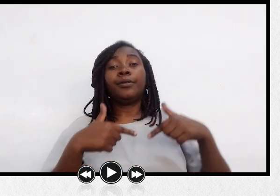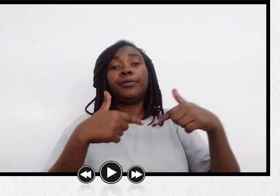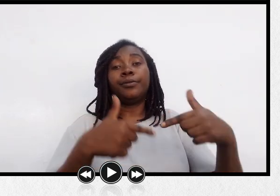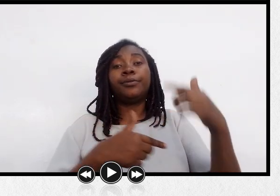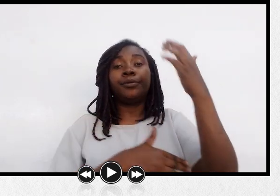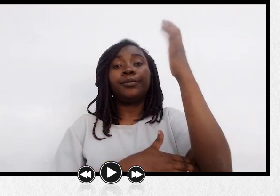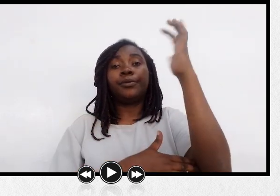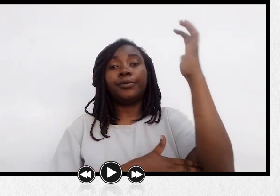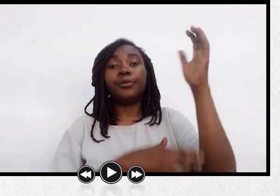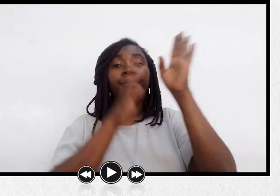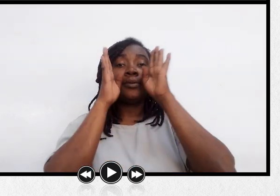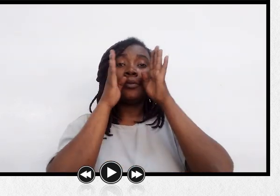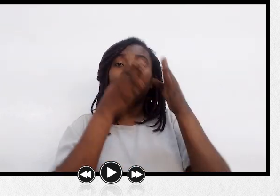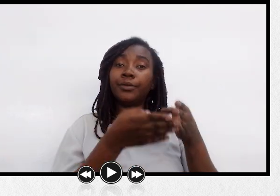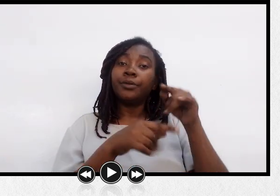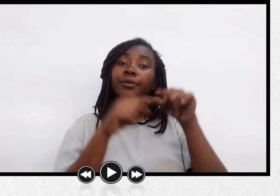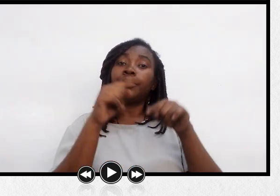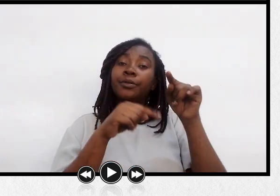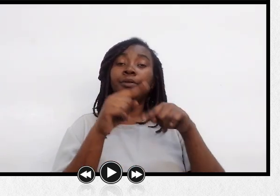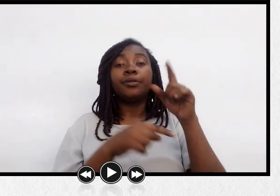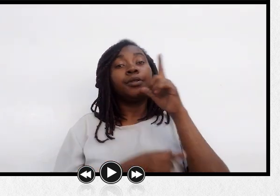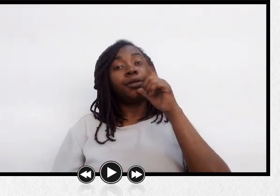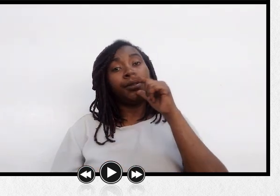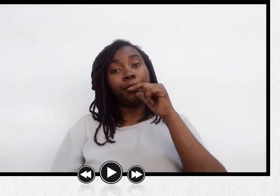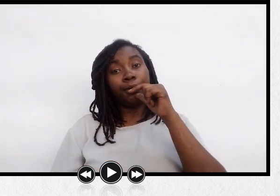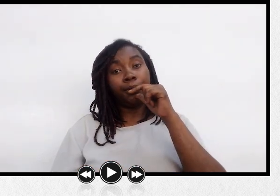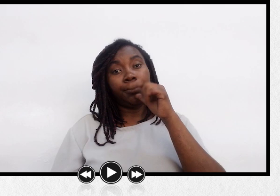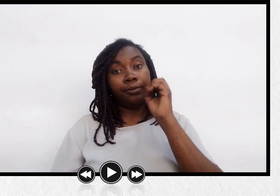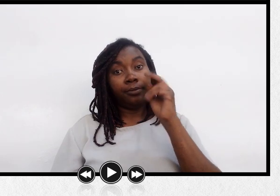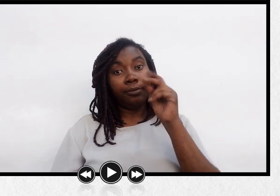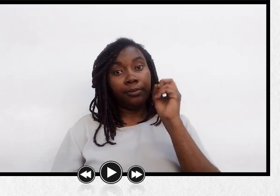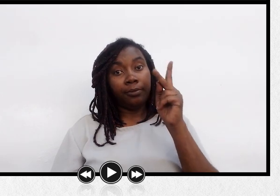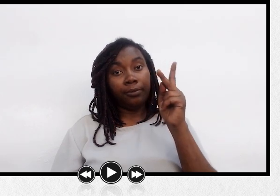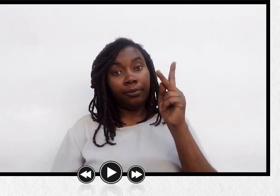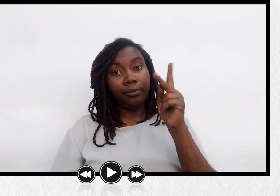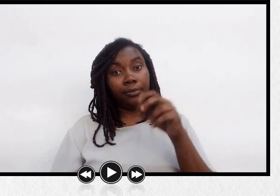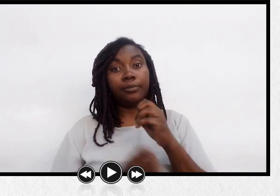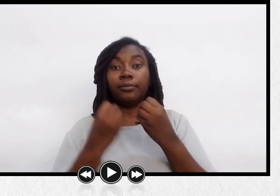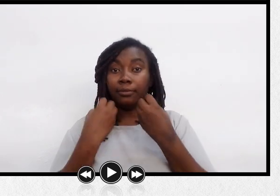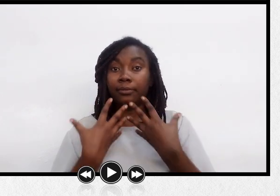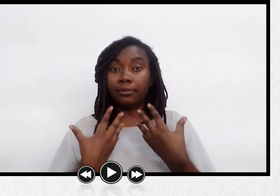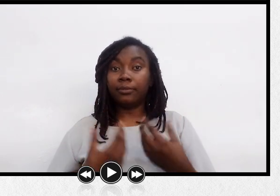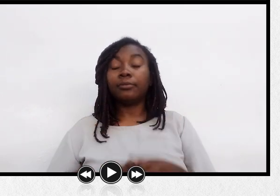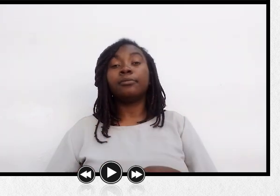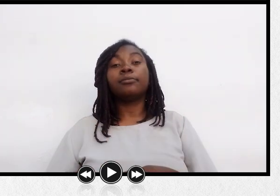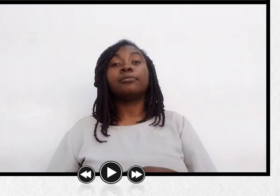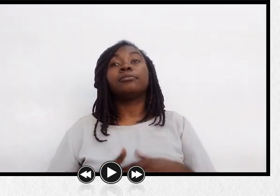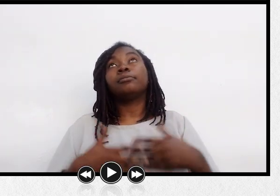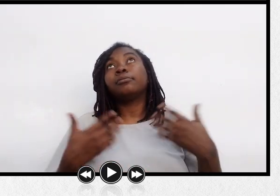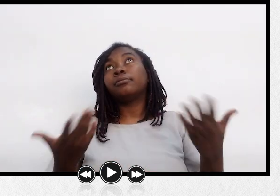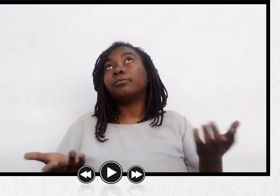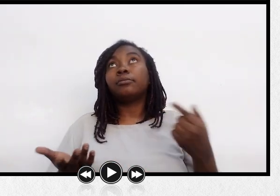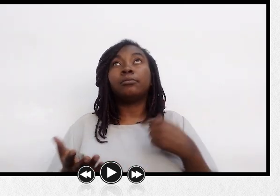ambientais focadas em recursos hídricos. Ok? Tá bom? Se vou atrás